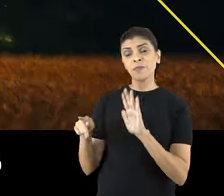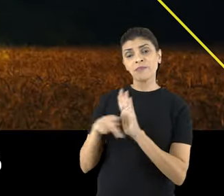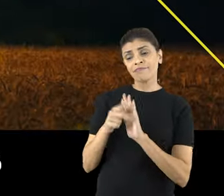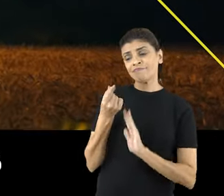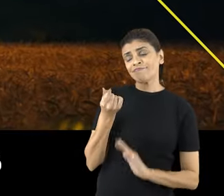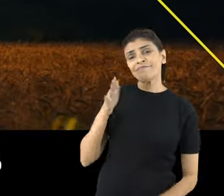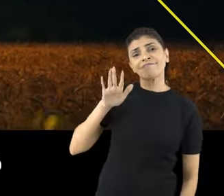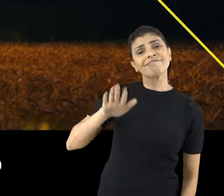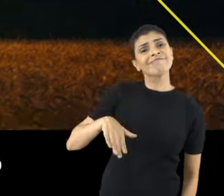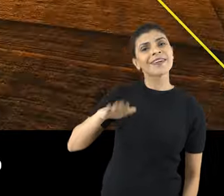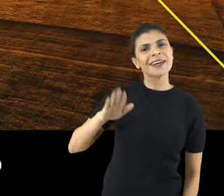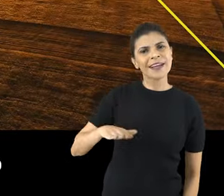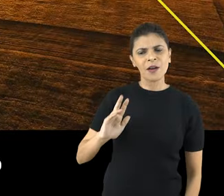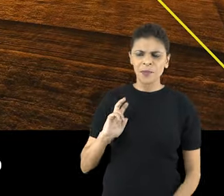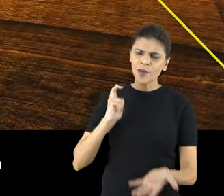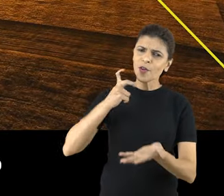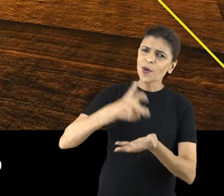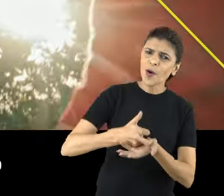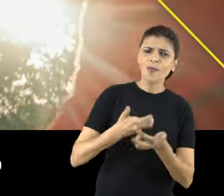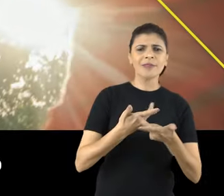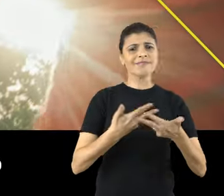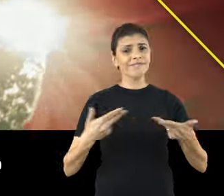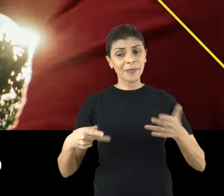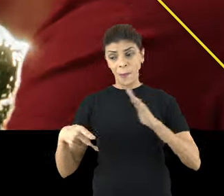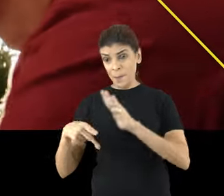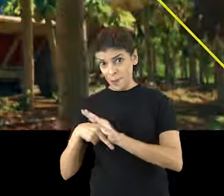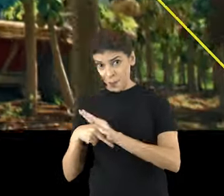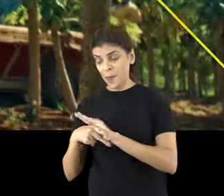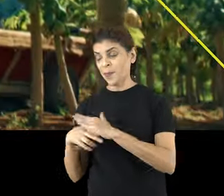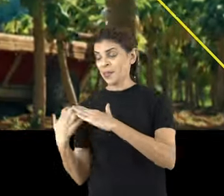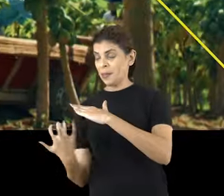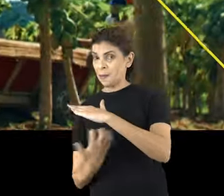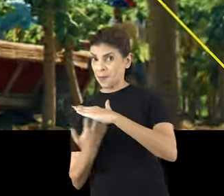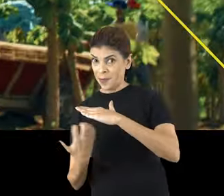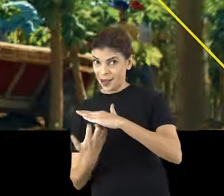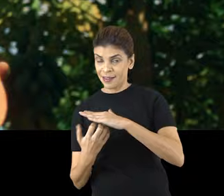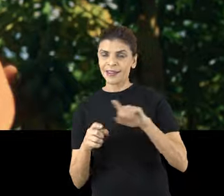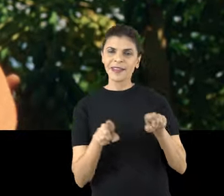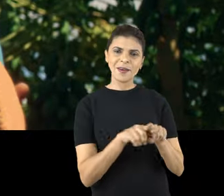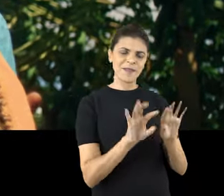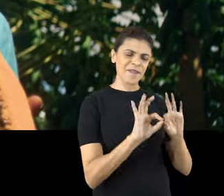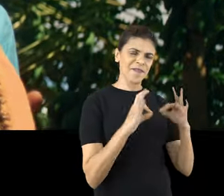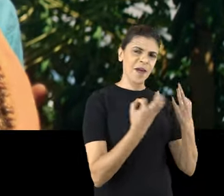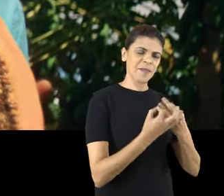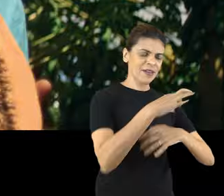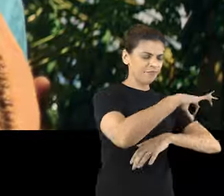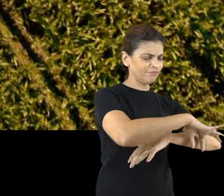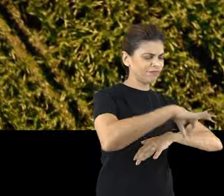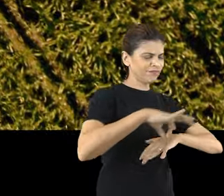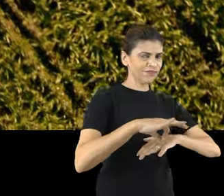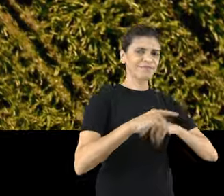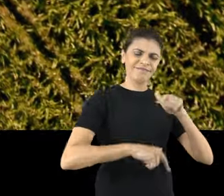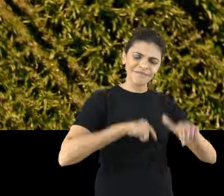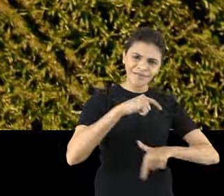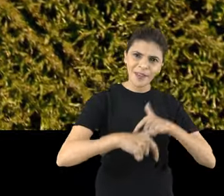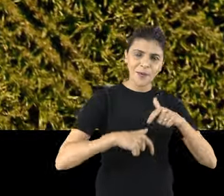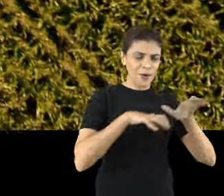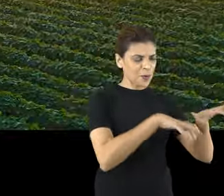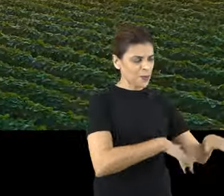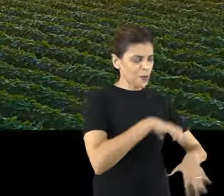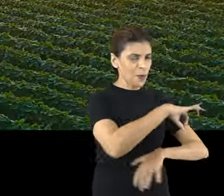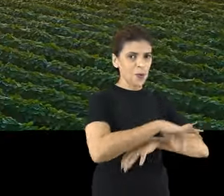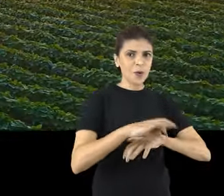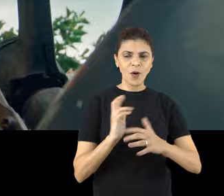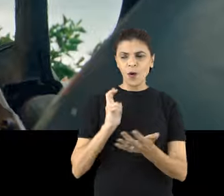história. São diversas linhas de crédito mais barato e em melhores condições para o pequeno, médio e grande produtor